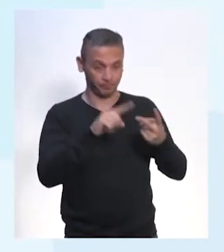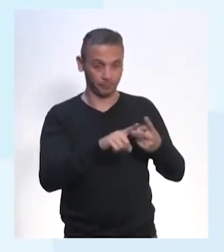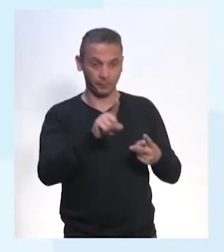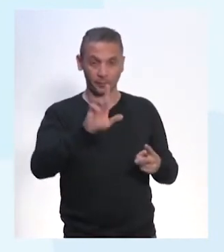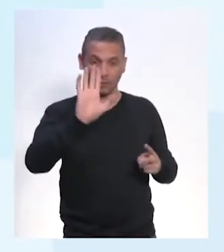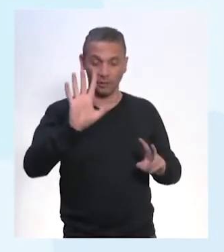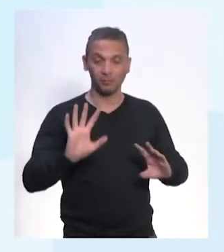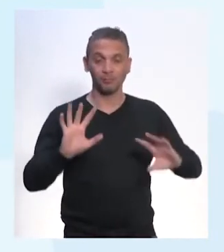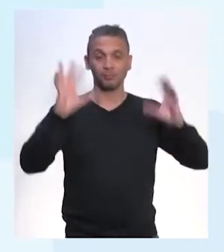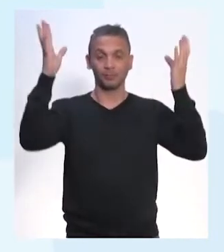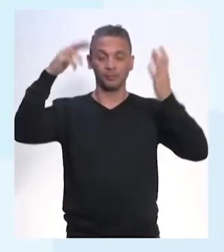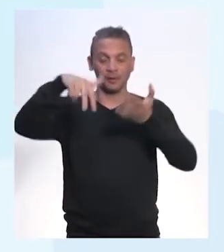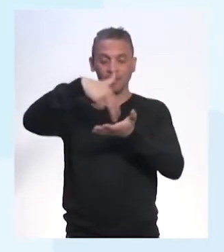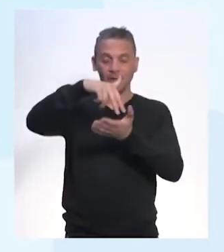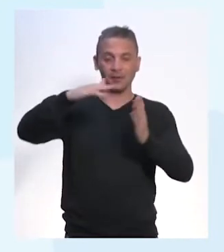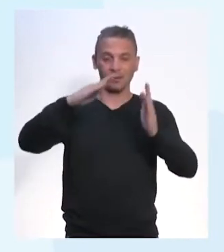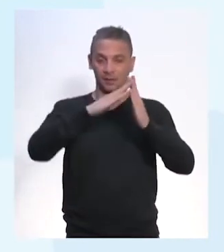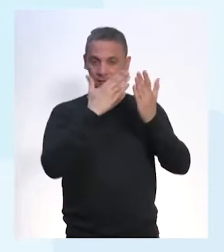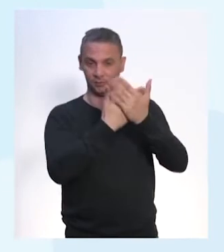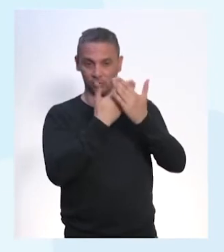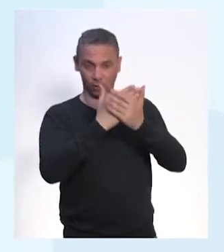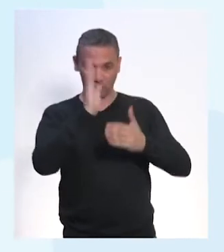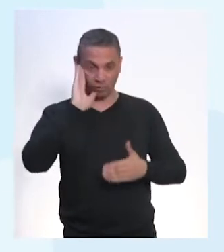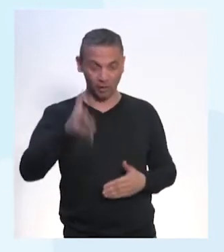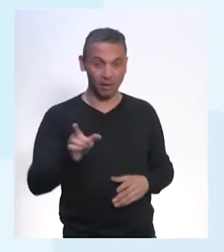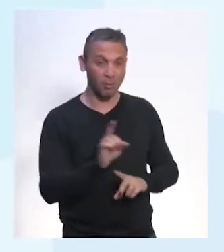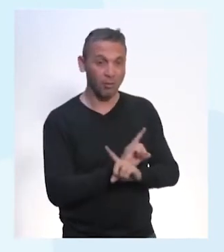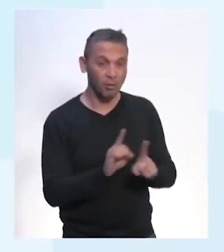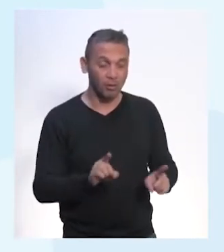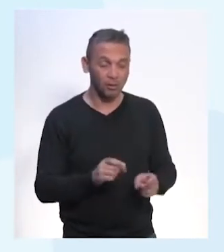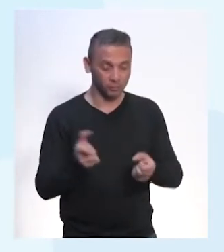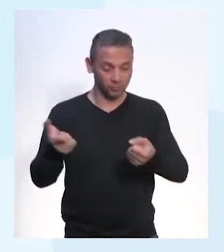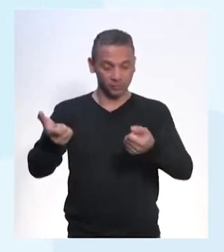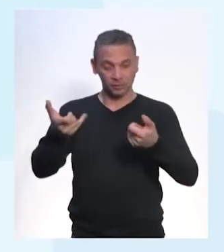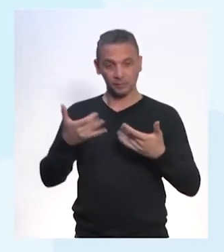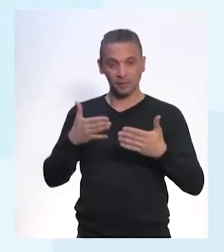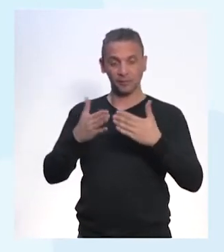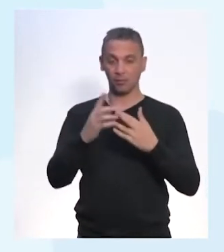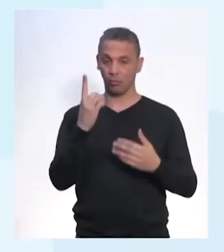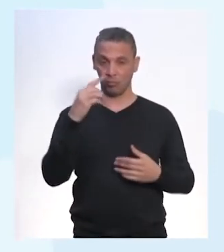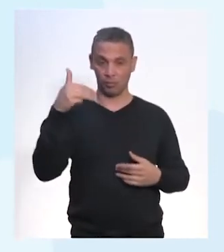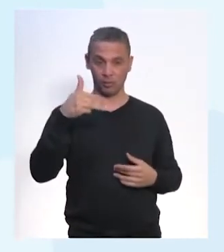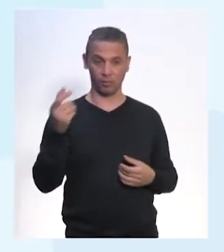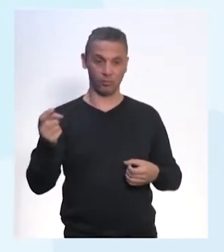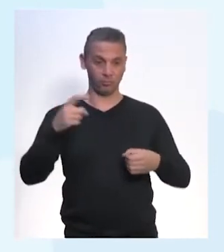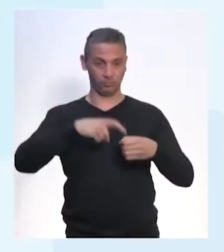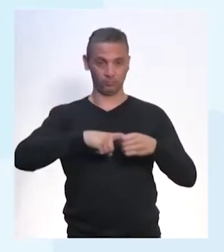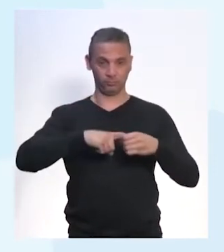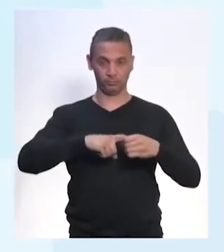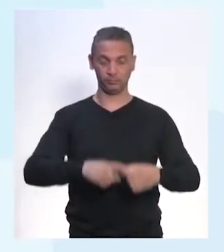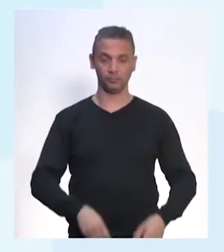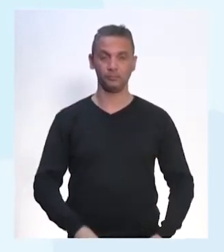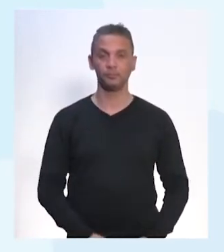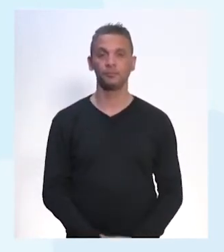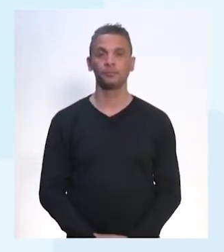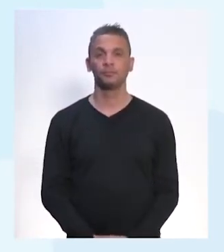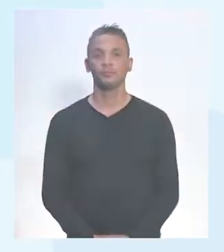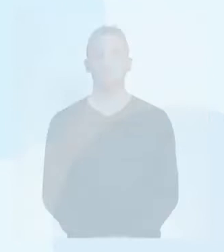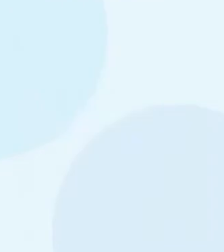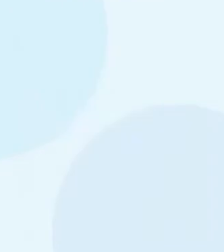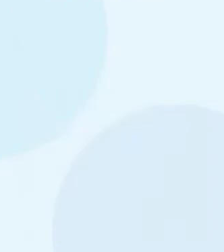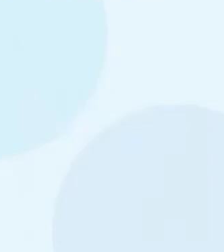festival de dança na escola de vocês? Assistindo ou dançando? Contem para a gente a experiência, em 1 minutinho a gente volta.